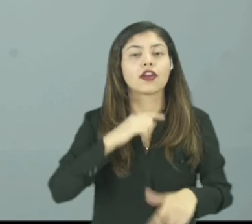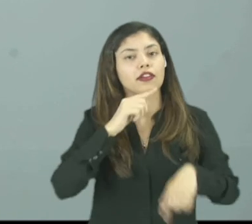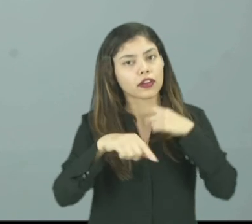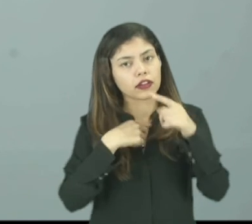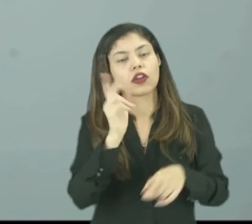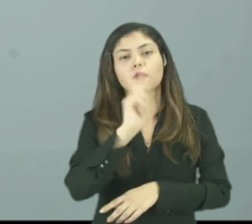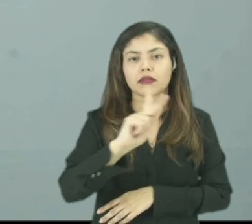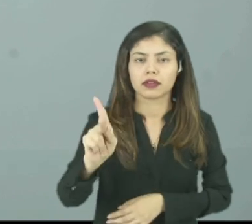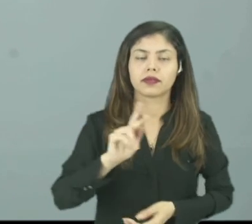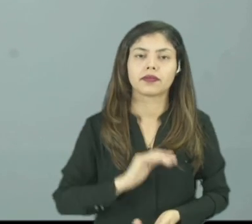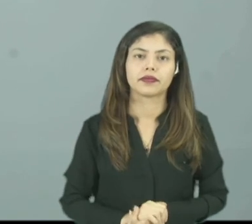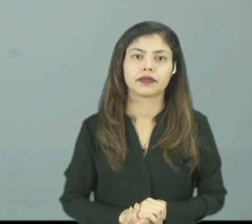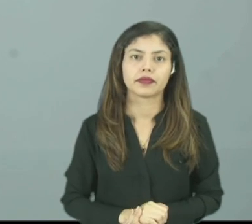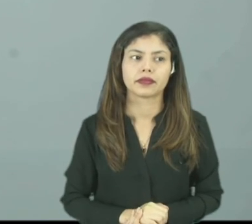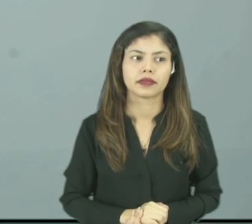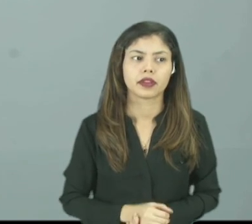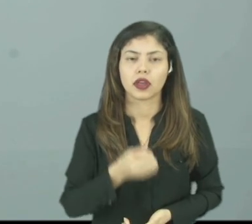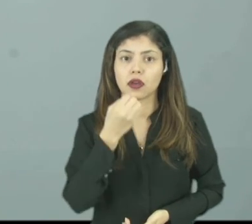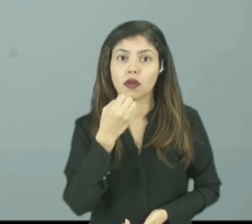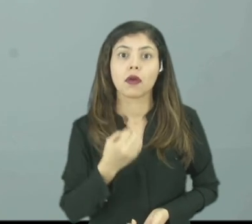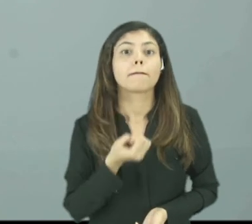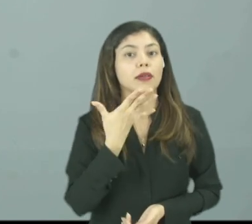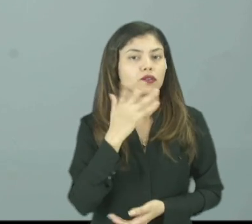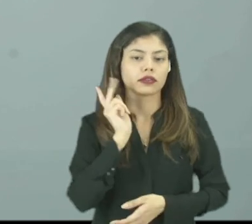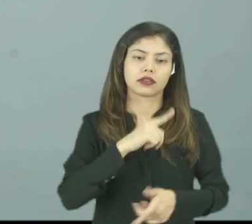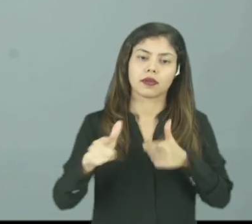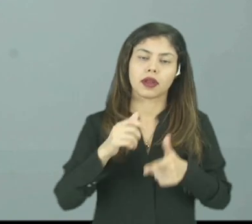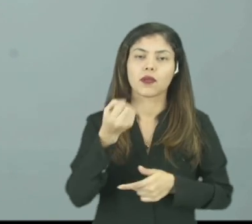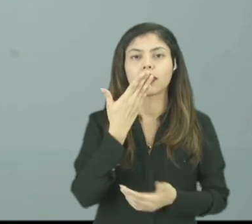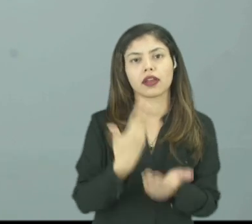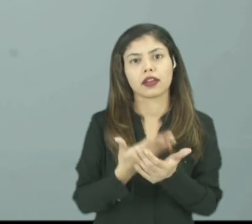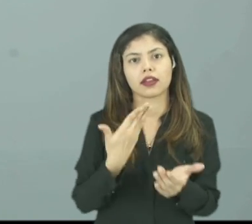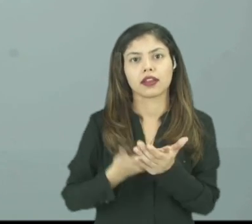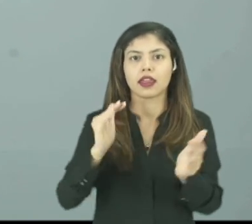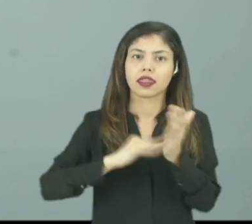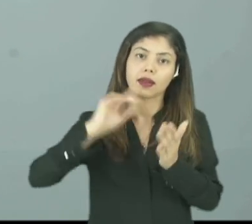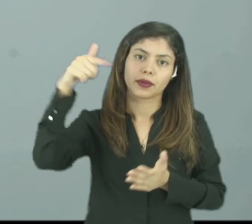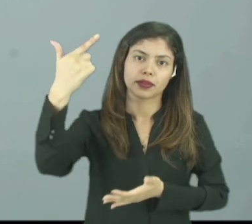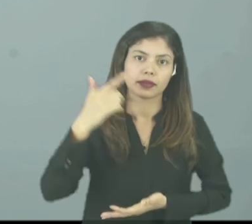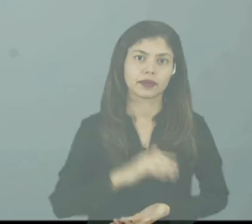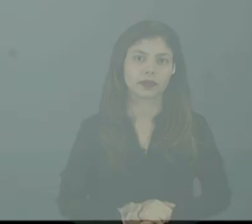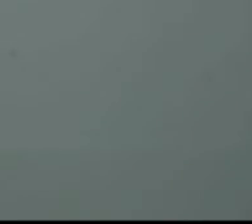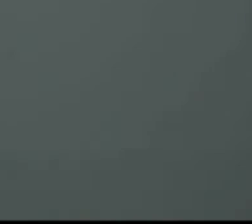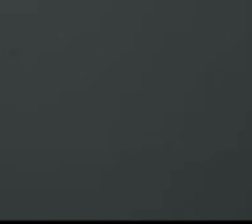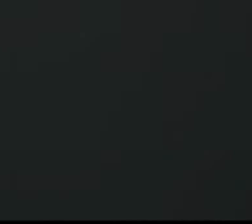suas dúvidas com o professor. Bom trabalho, boa aula e até a próxima.